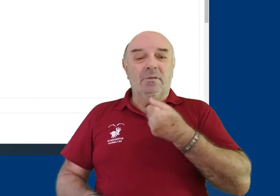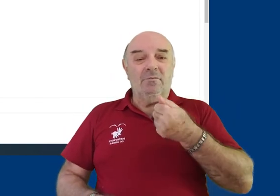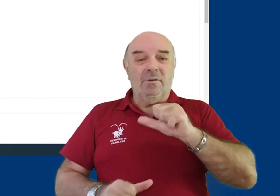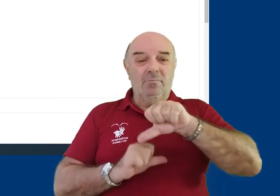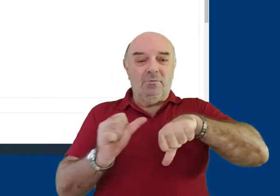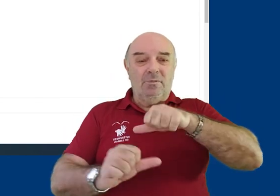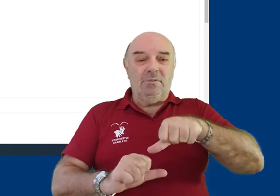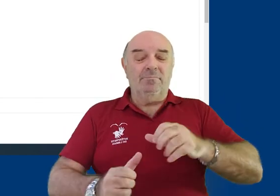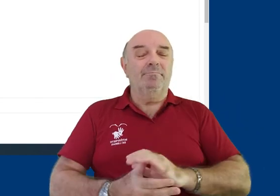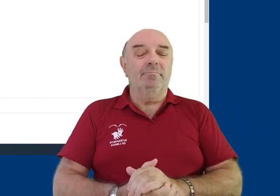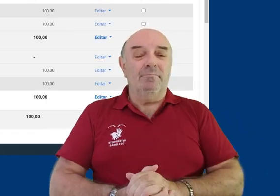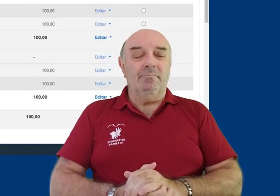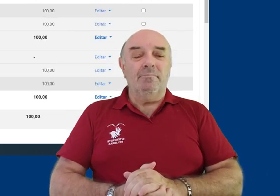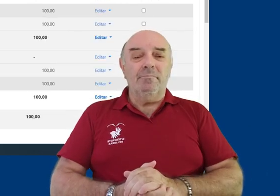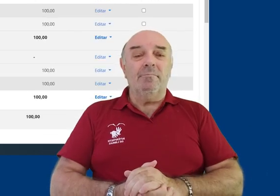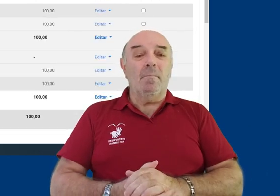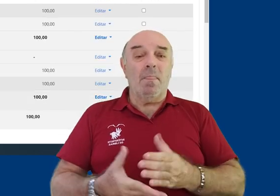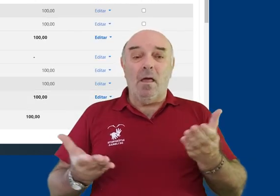posso salvar as mudanças.